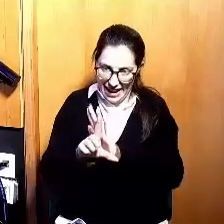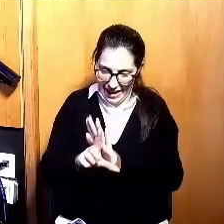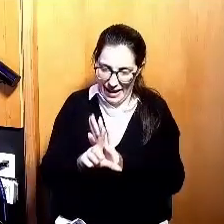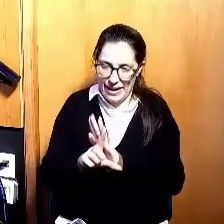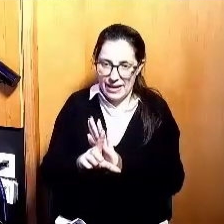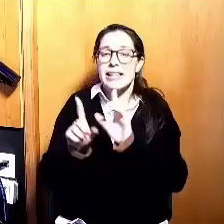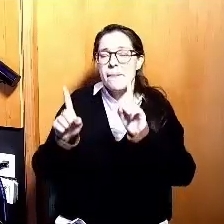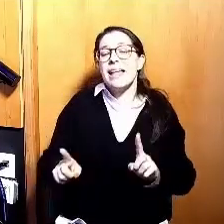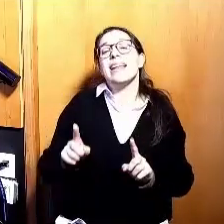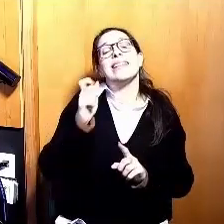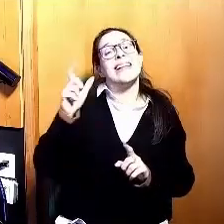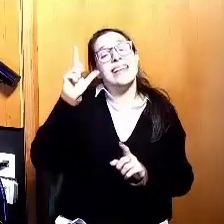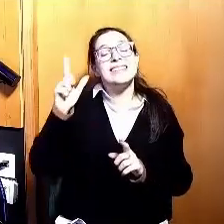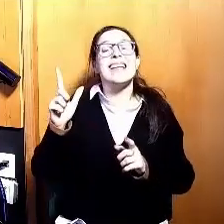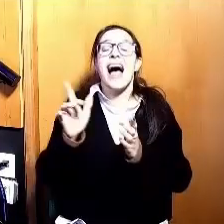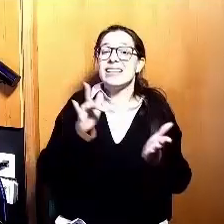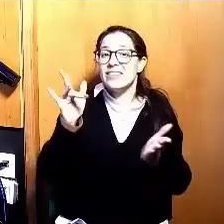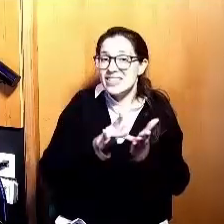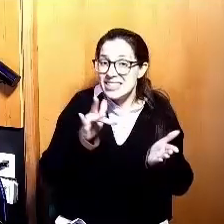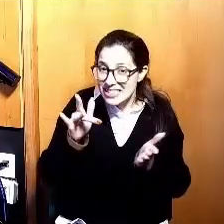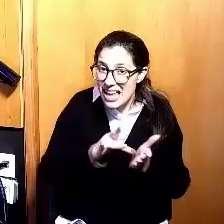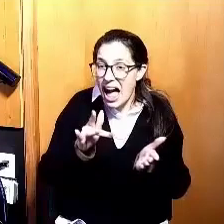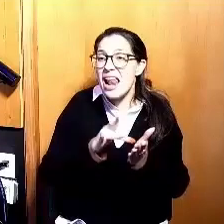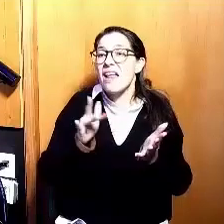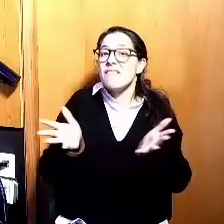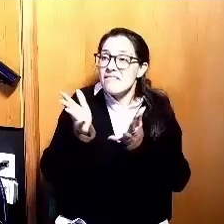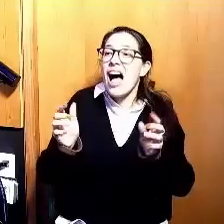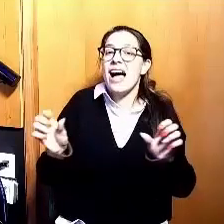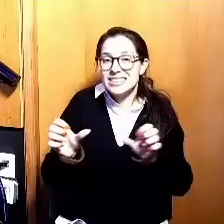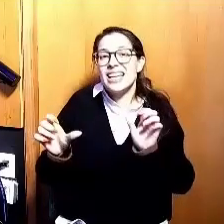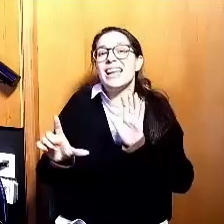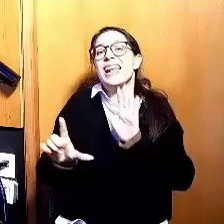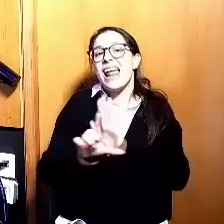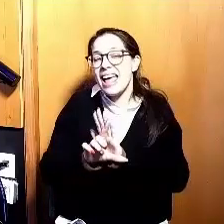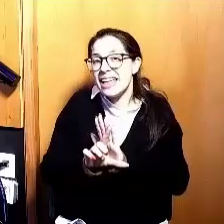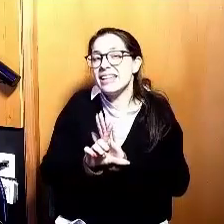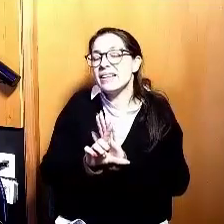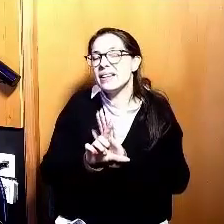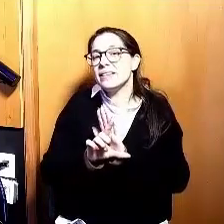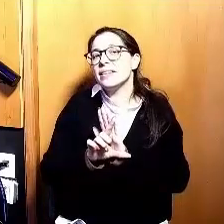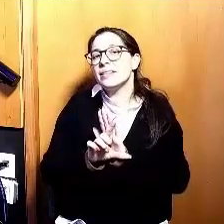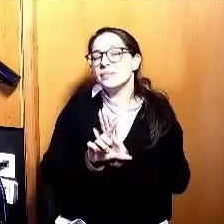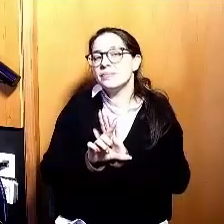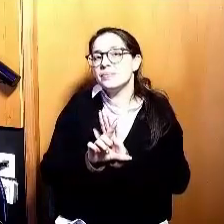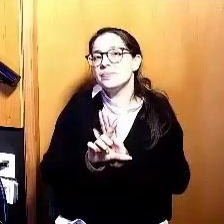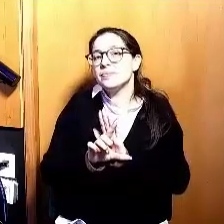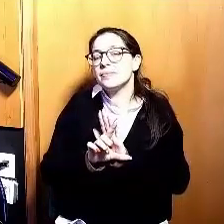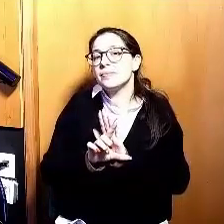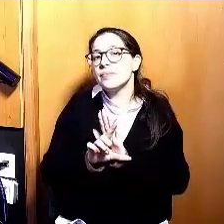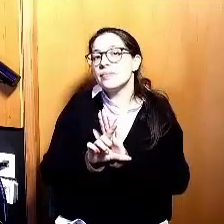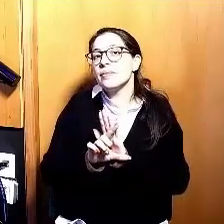inteligência artificial. Então, vamos fazer data lakes e vamos centralizar todas as bases de dados em grandes, né, em